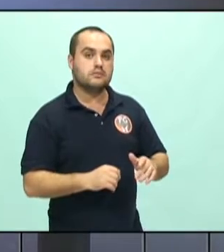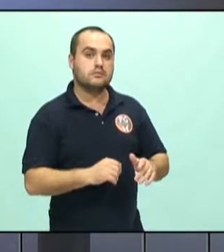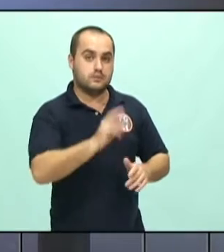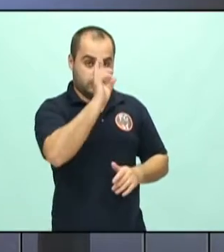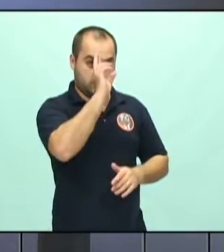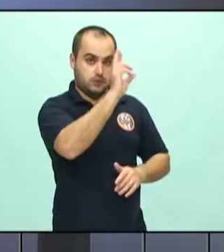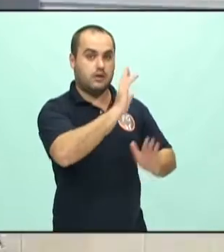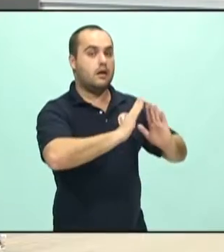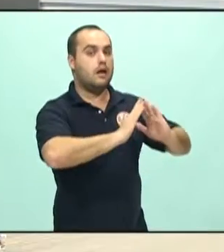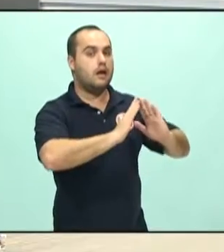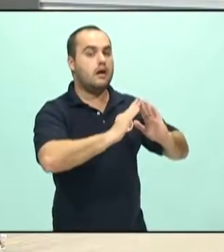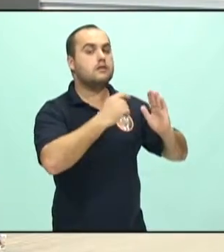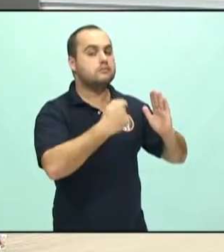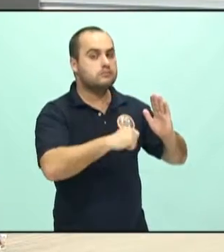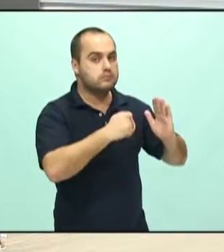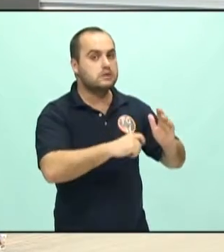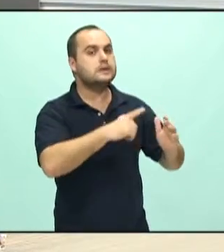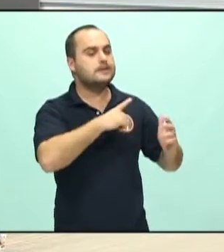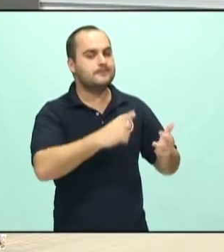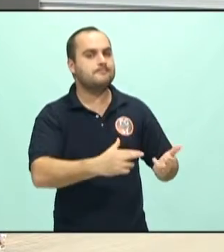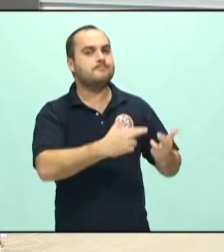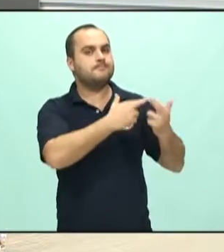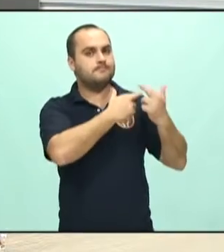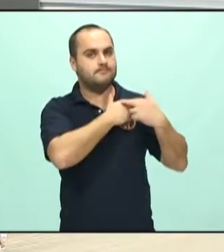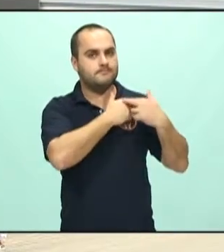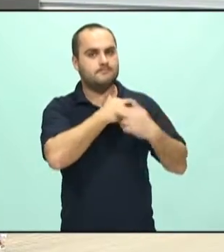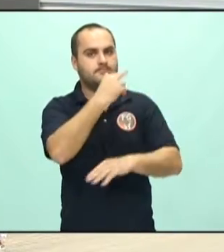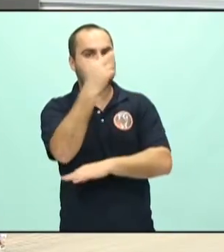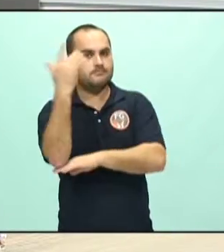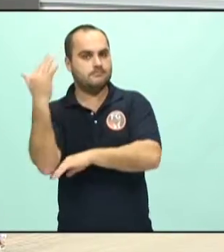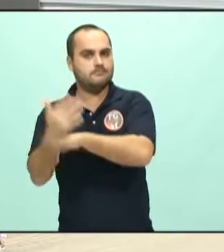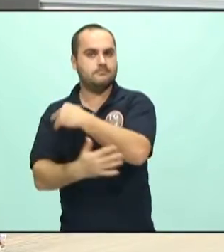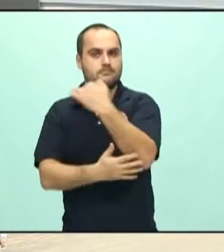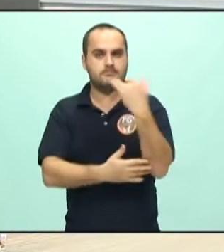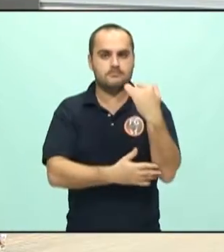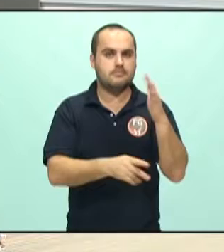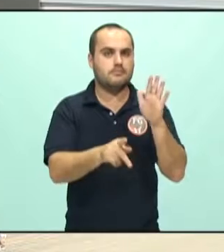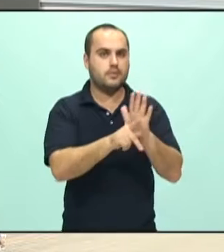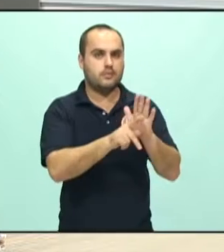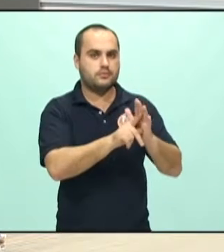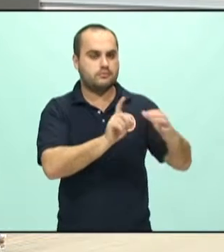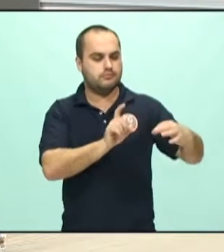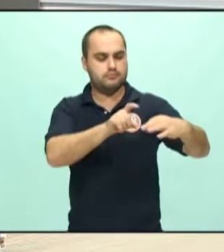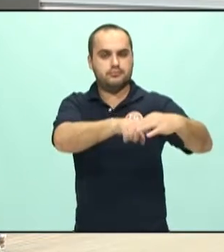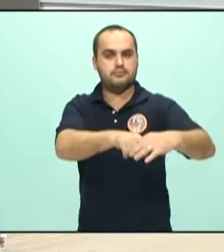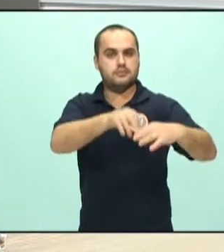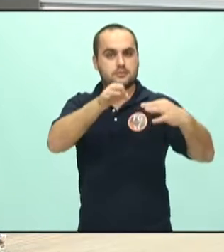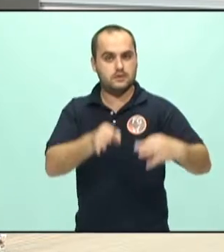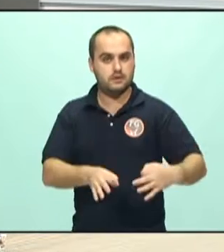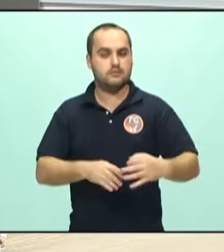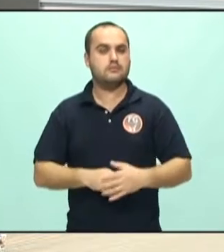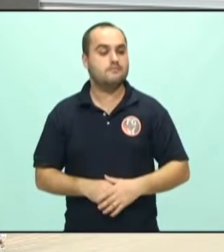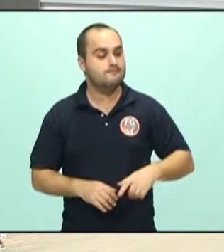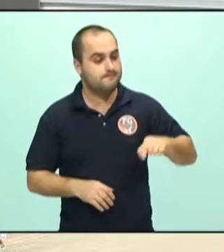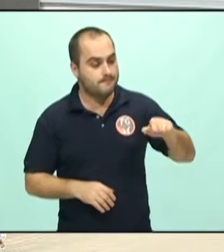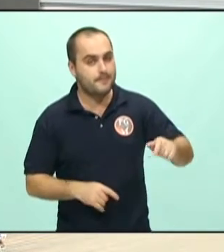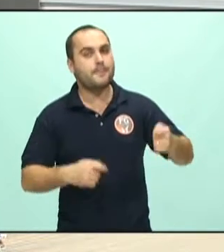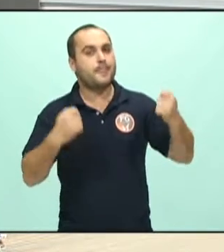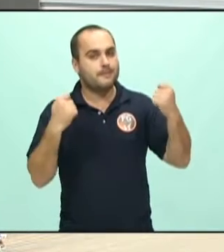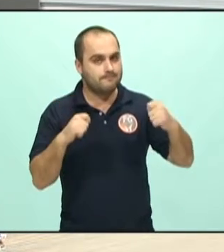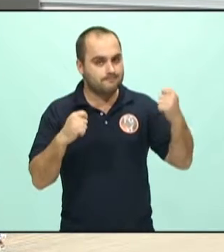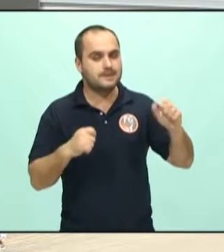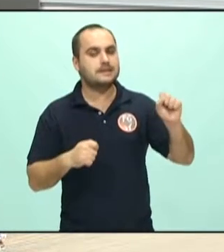imóvel né ele tem uma responsabilidade com o meio ambiente ao fazer a sua ligação correta então ele tem que sim é